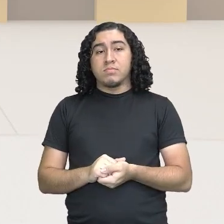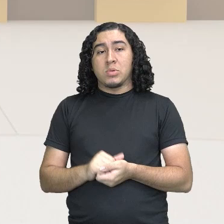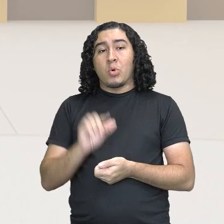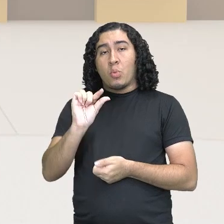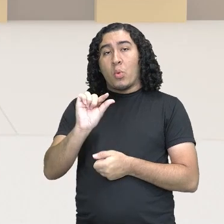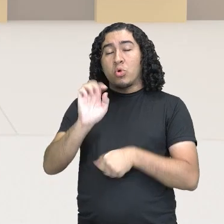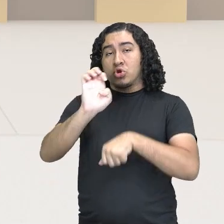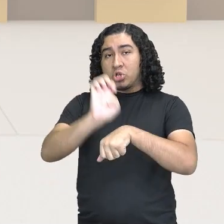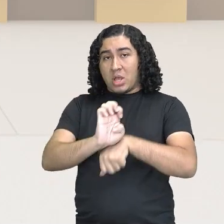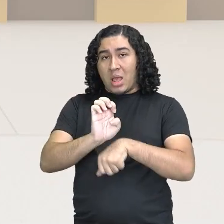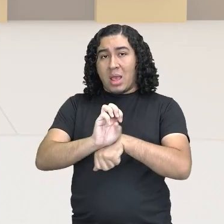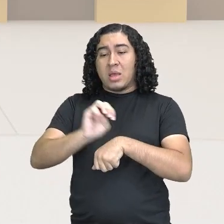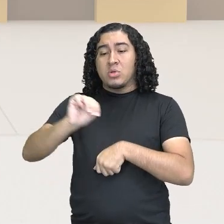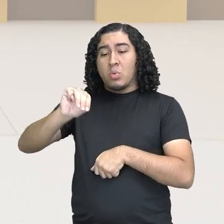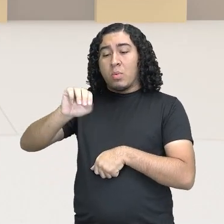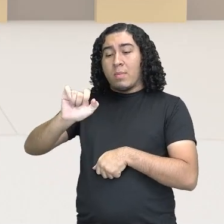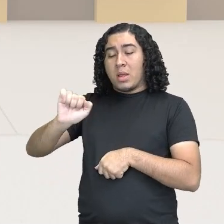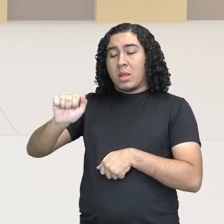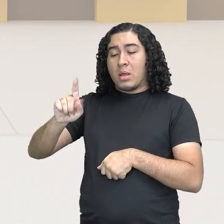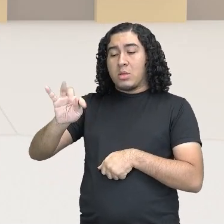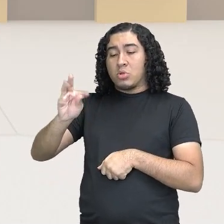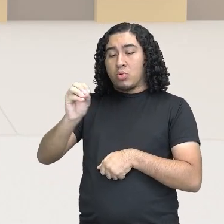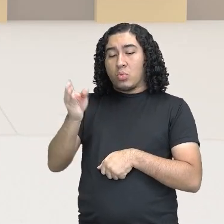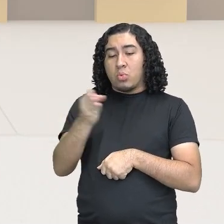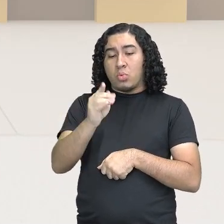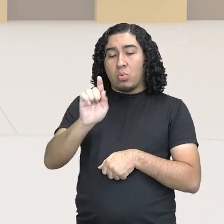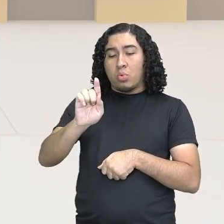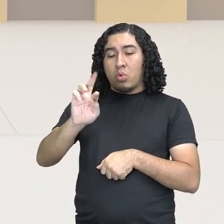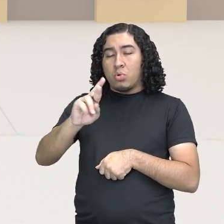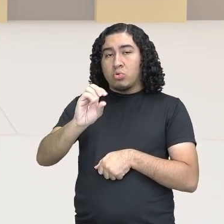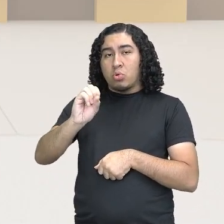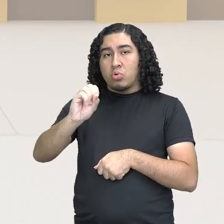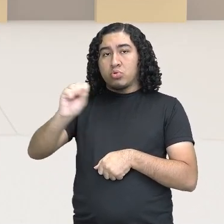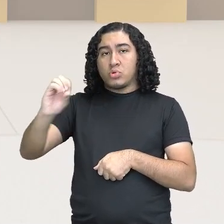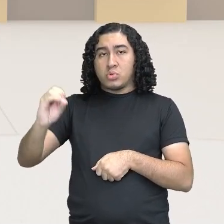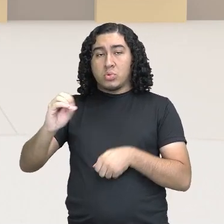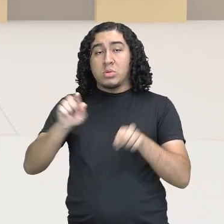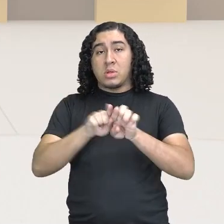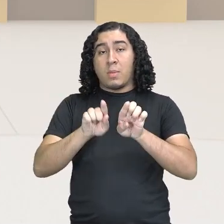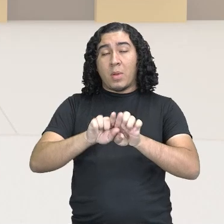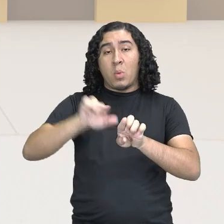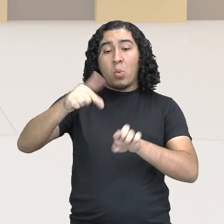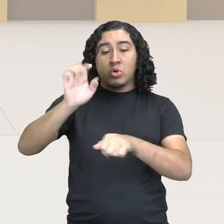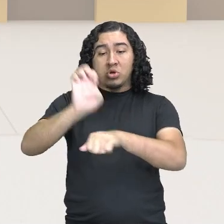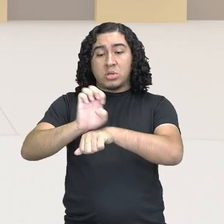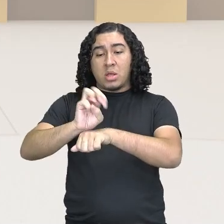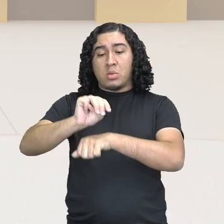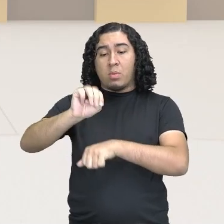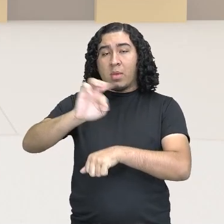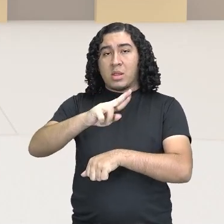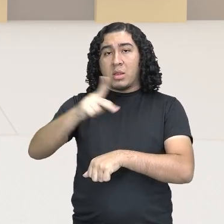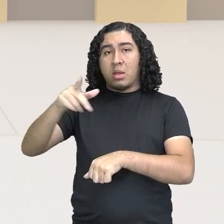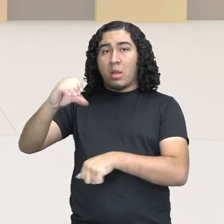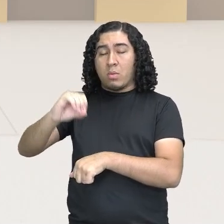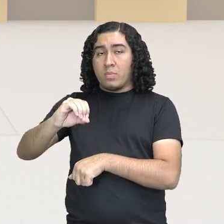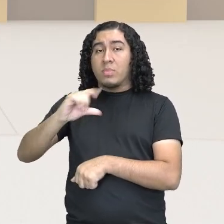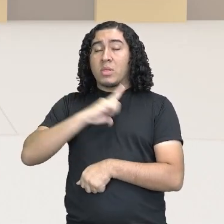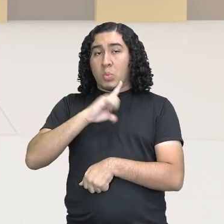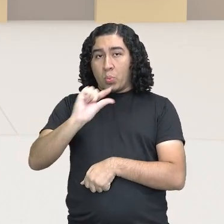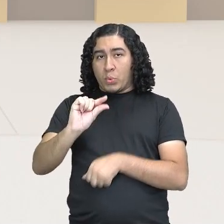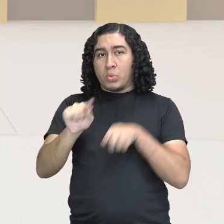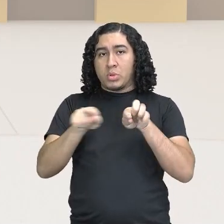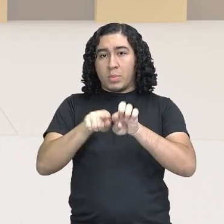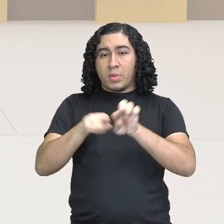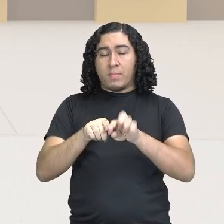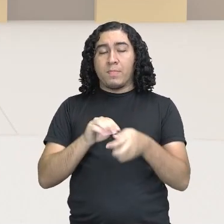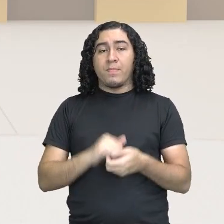estado do Mato Grosso, que é lá da região centro-oeste, e também parte do estado do Maranhão, que é da região nordeste.